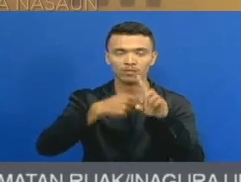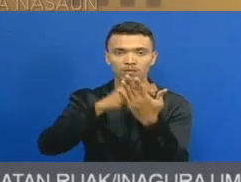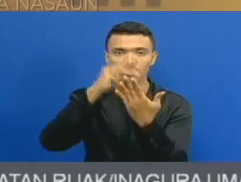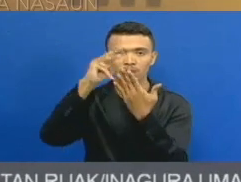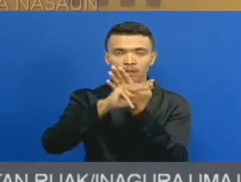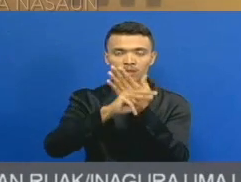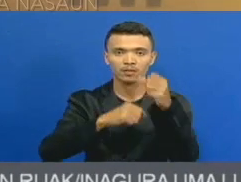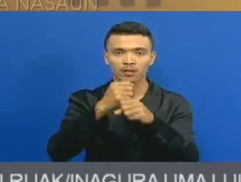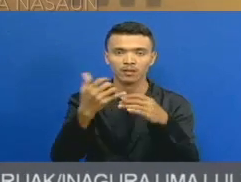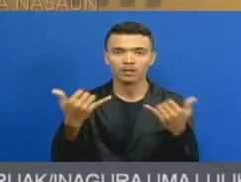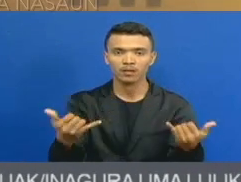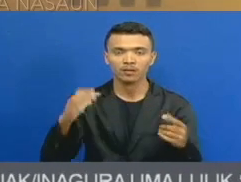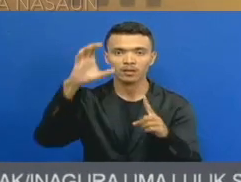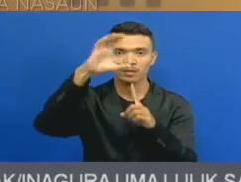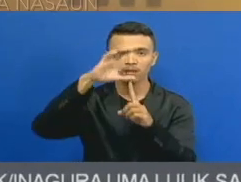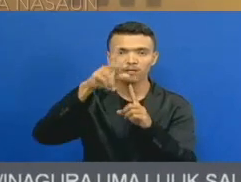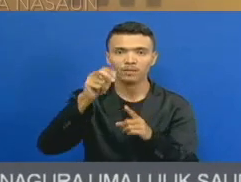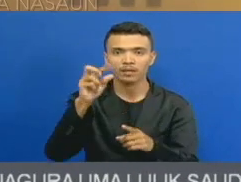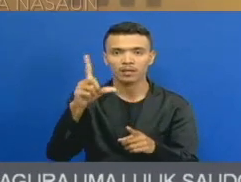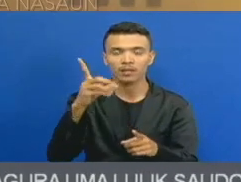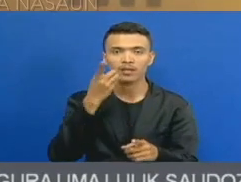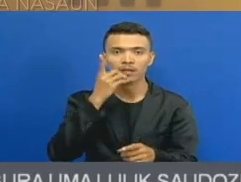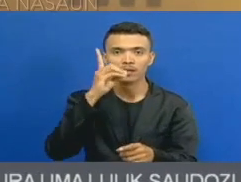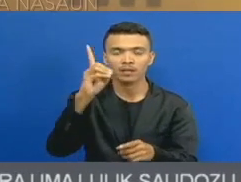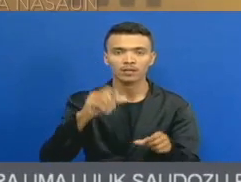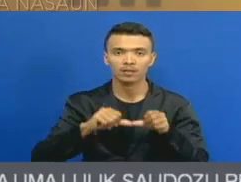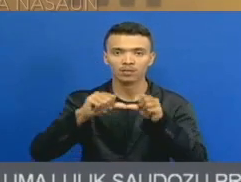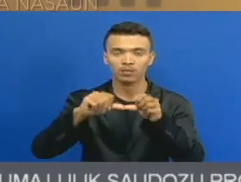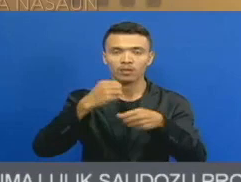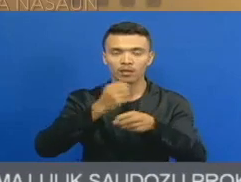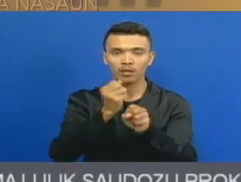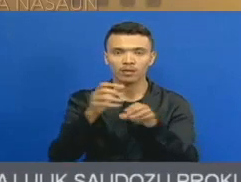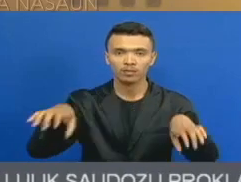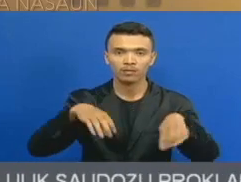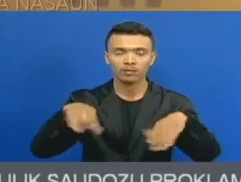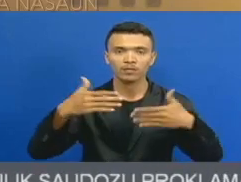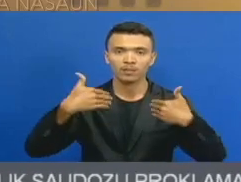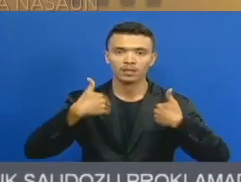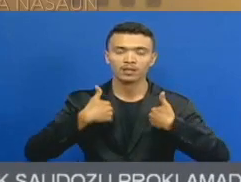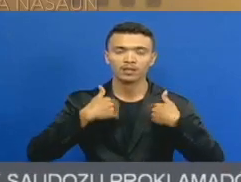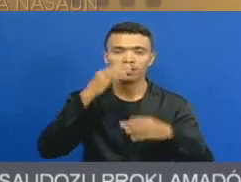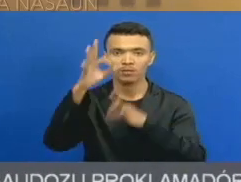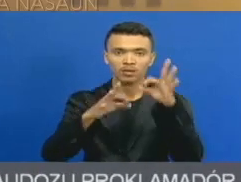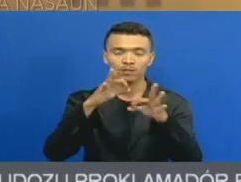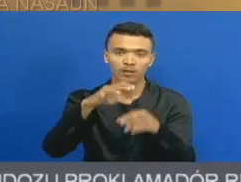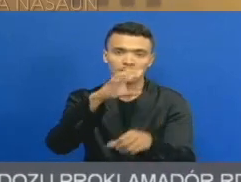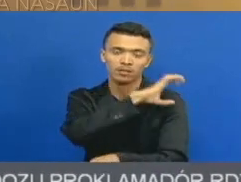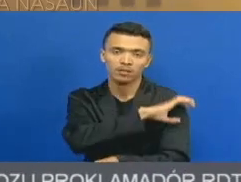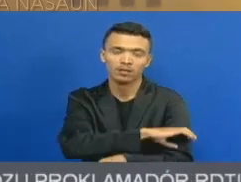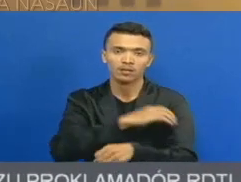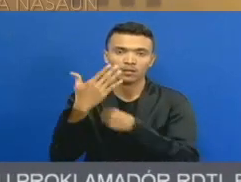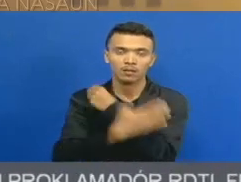marsu dinane. Comisariu Geral PNTL declara se continua halau servisu ne bezisti ho di garante seguranța rai